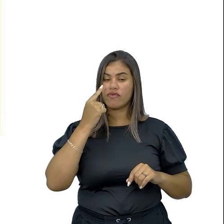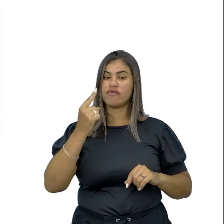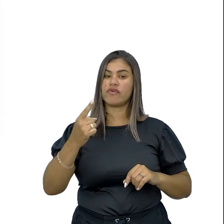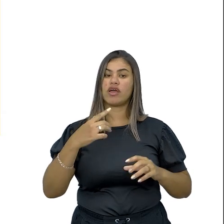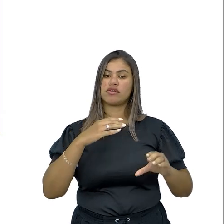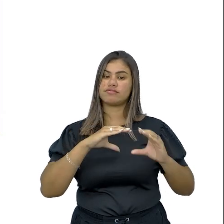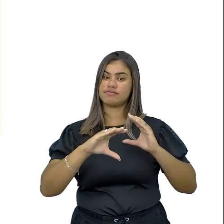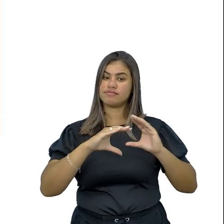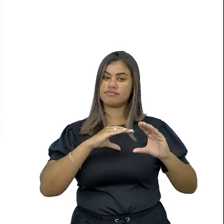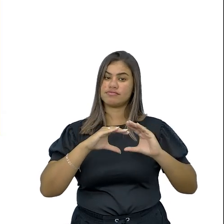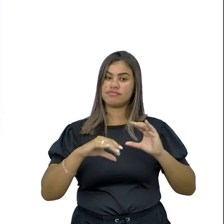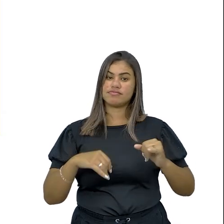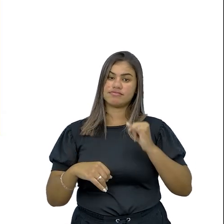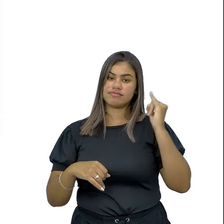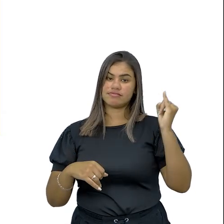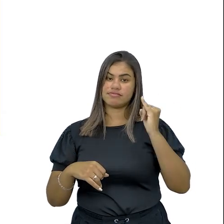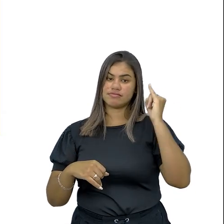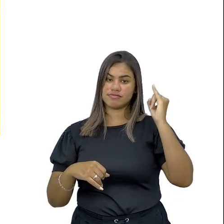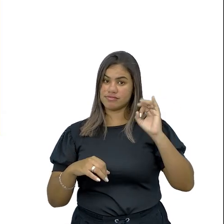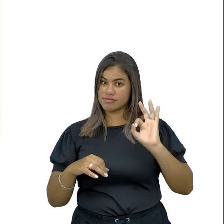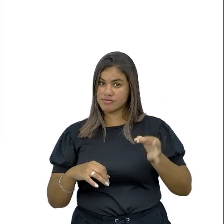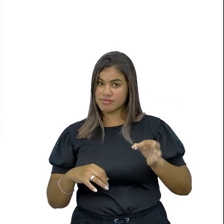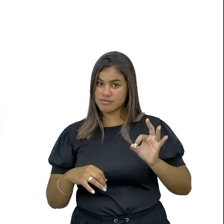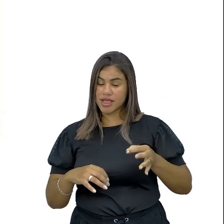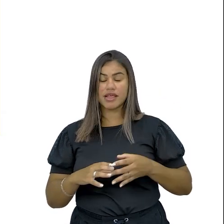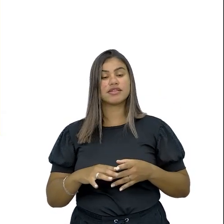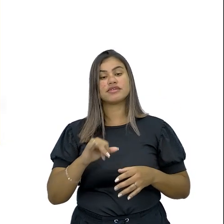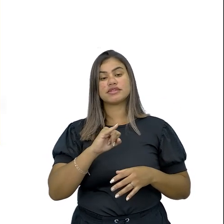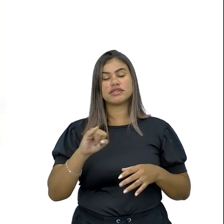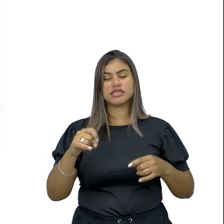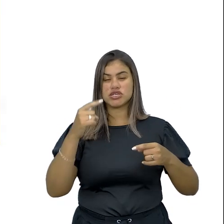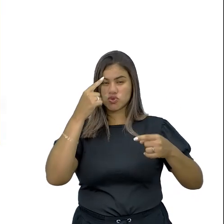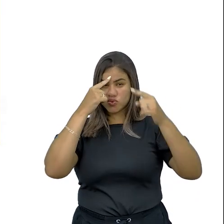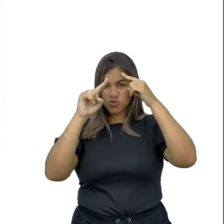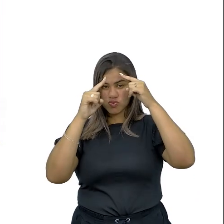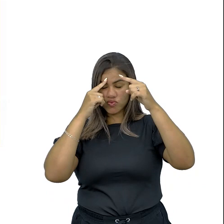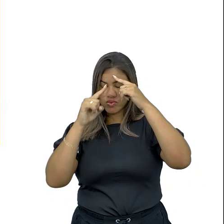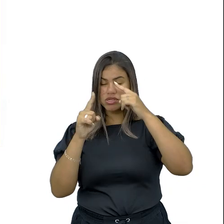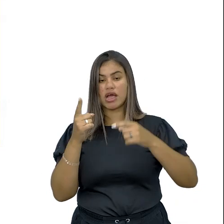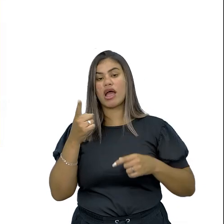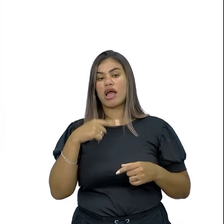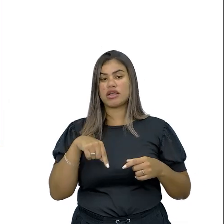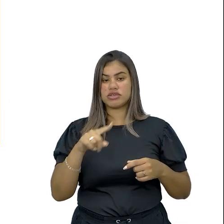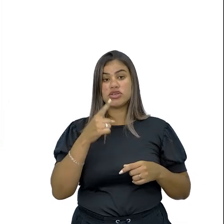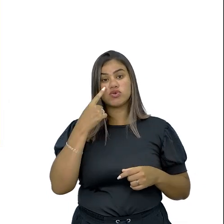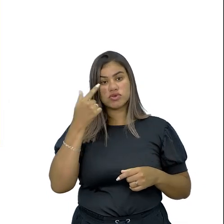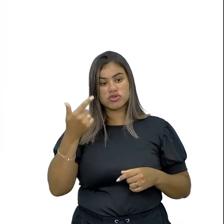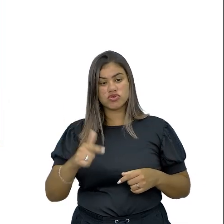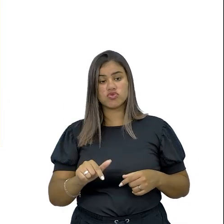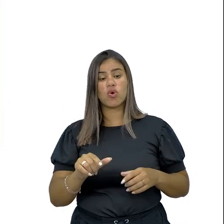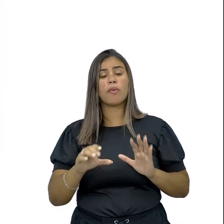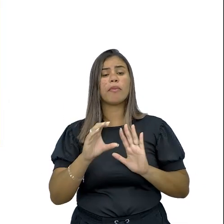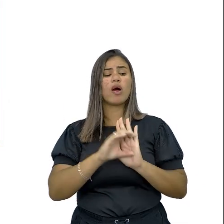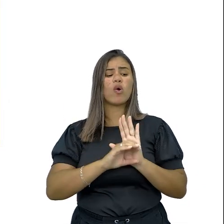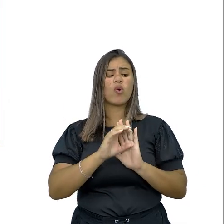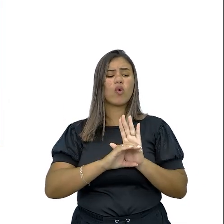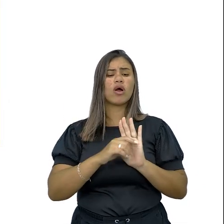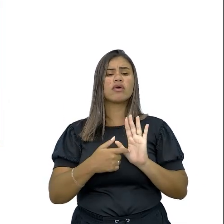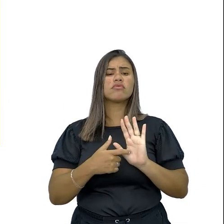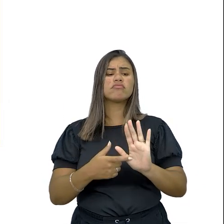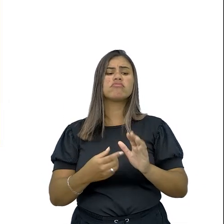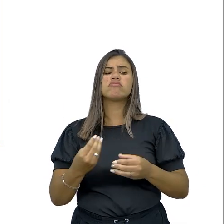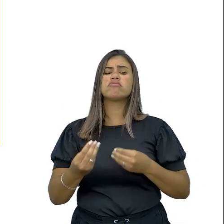da comunicação, não foi? E aí, se depois tiver dúvida, a gente volta lá. No currículo, onde é que isso aparece? A área